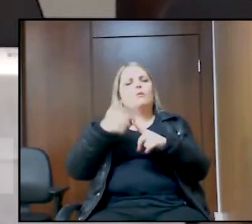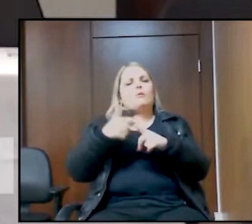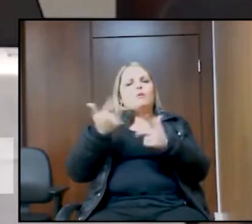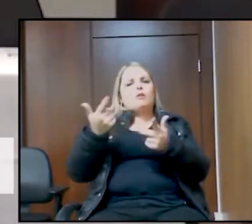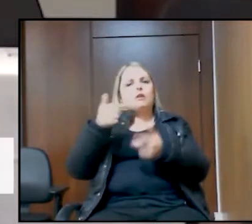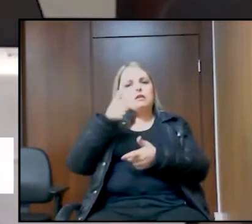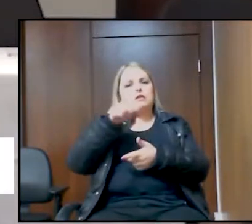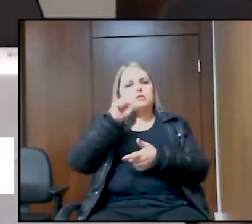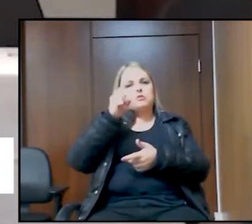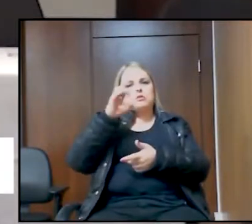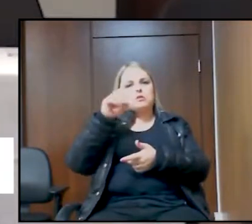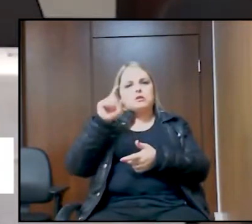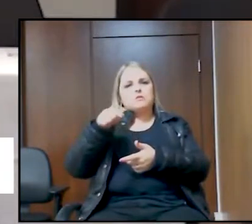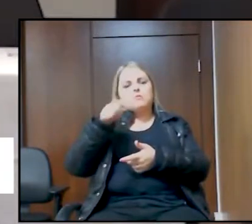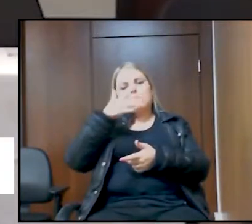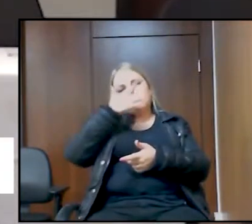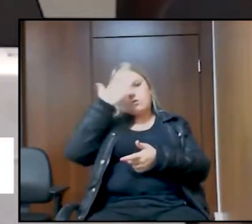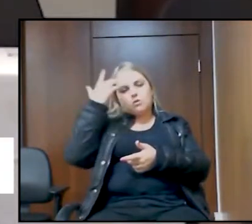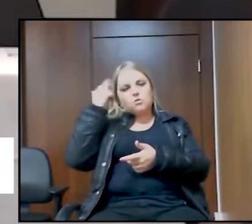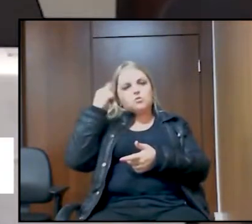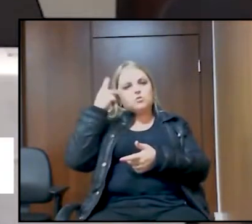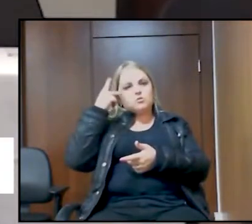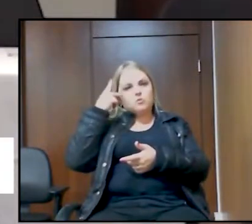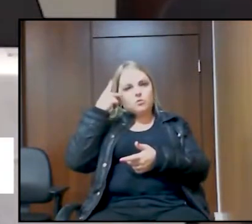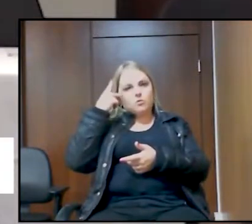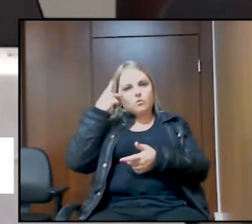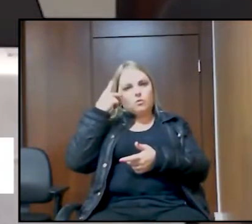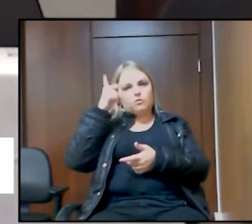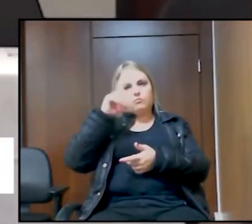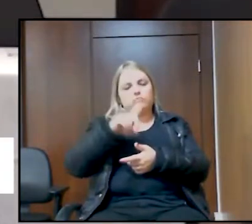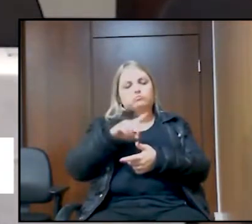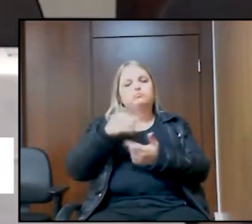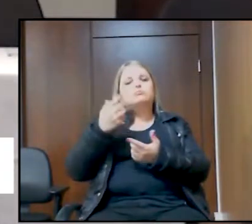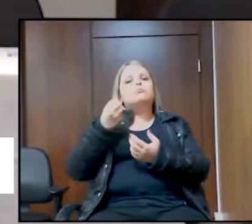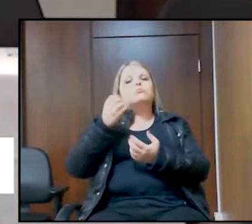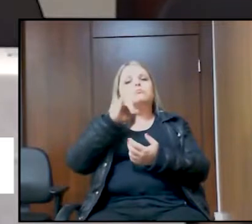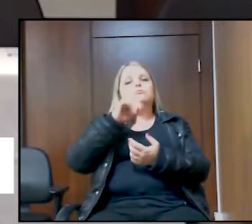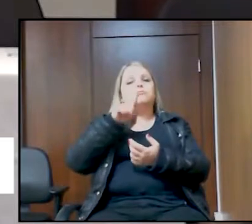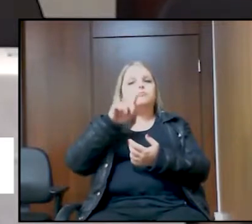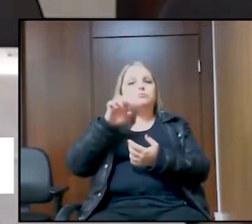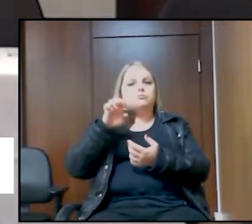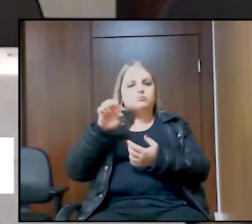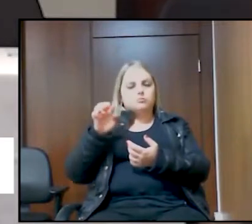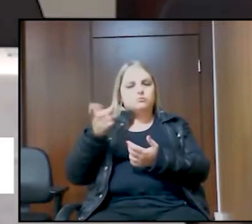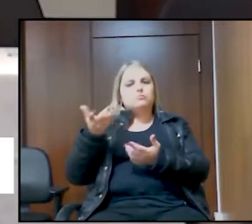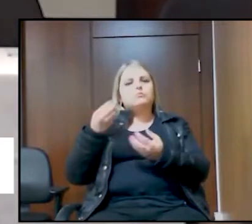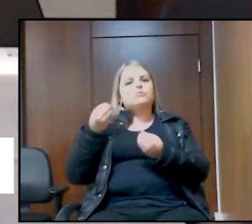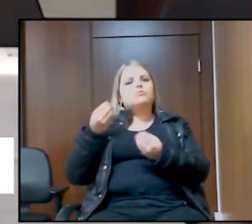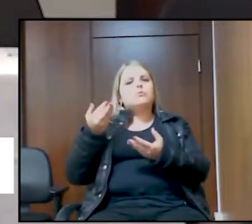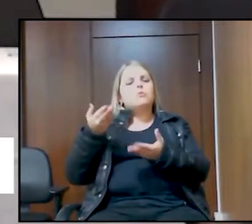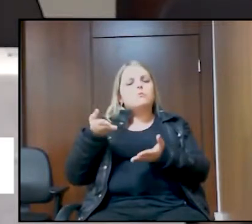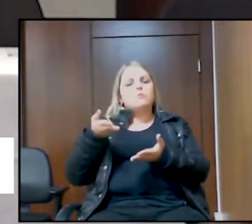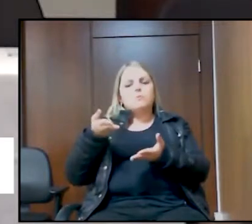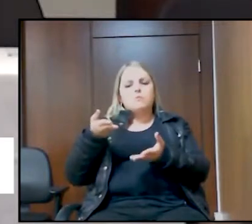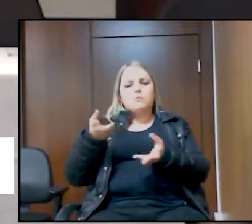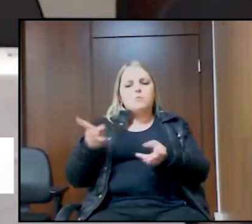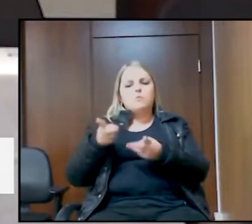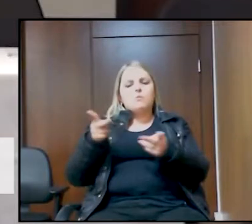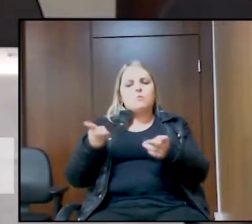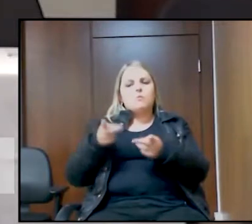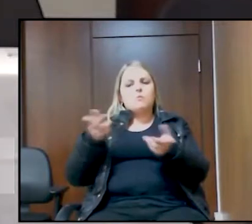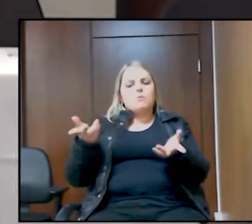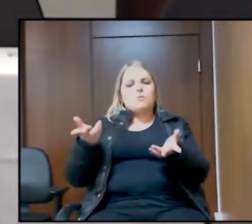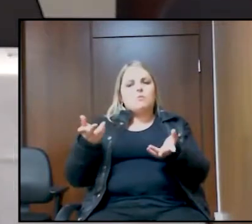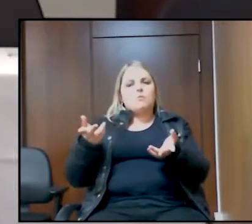780 mil pessoas com deficiência na cidade de São Paulo, segundo o IBGE, só para esse público, claro que nem todos